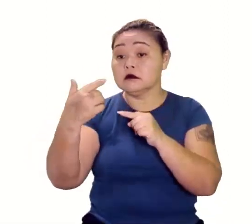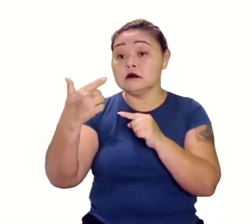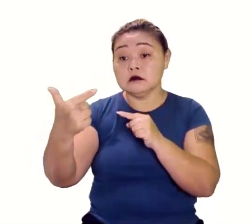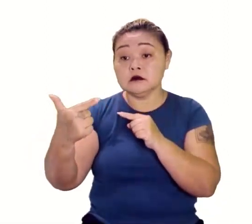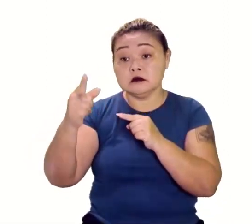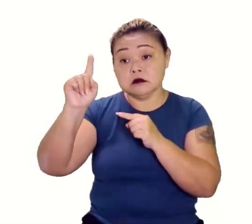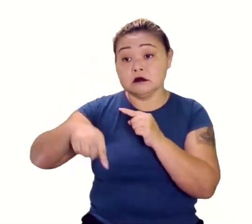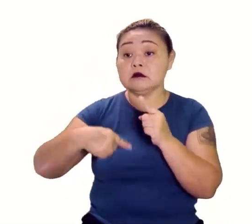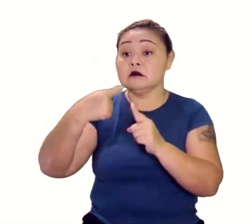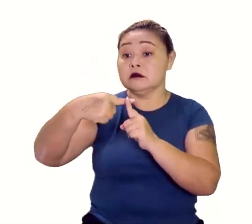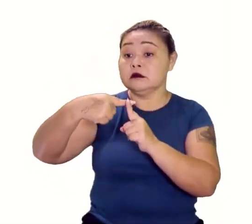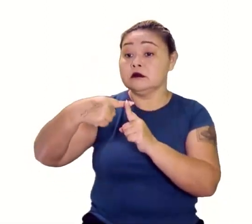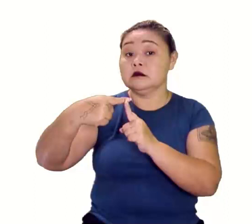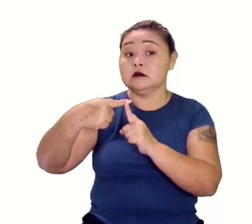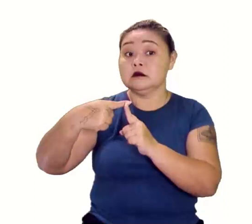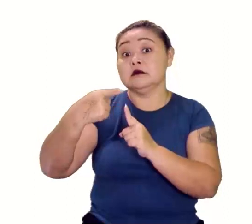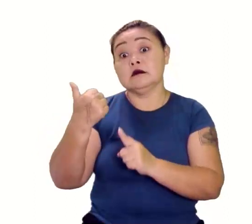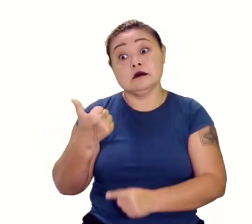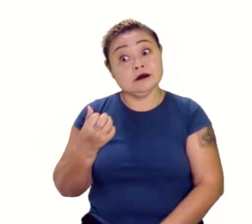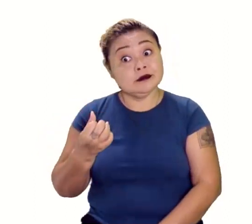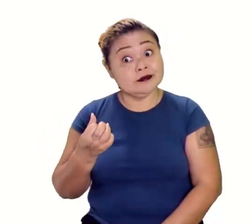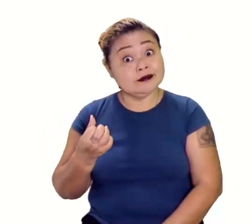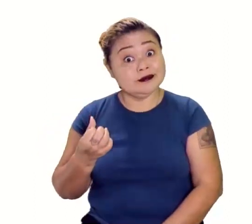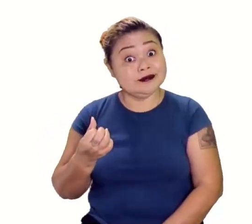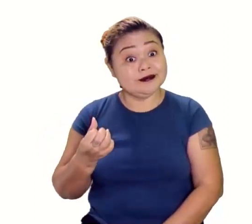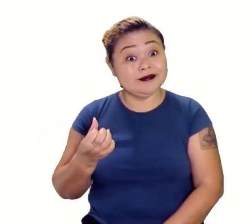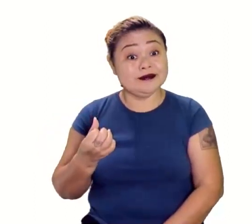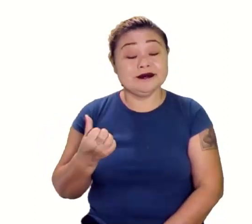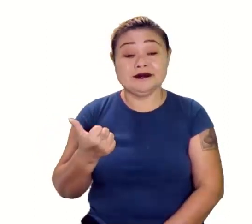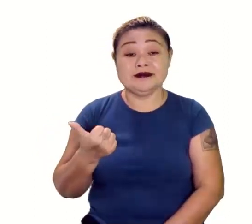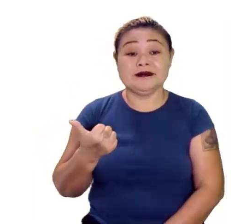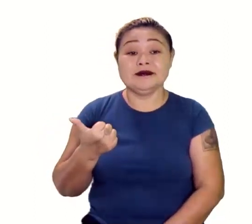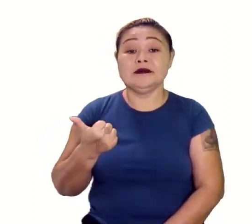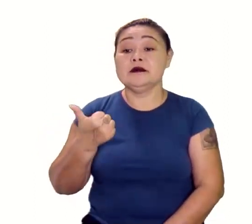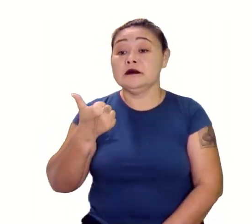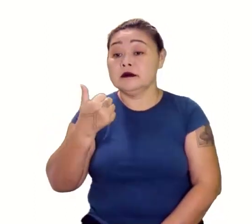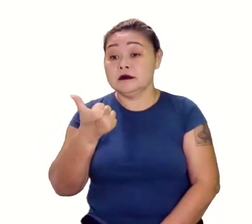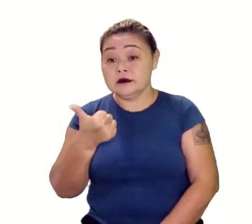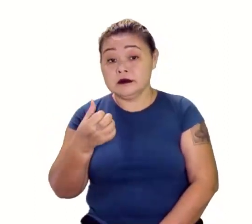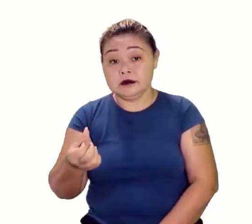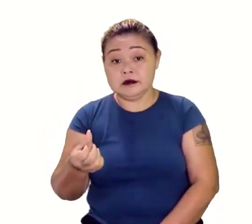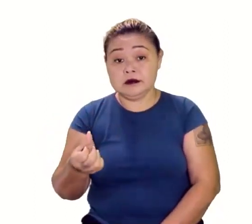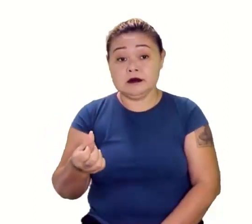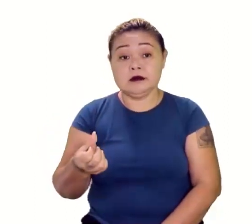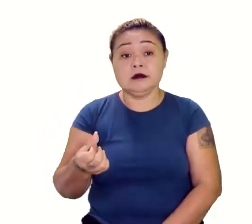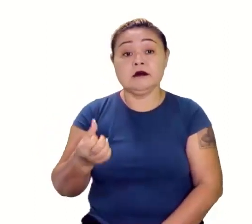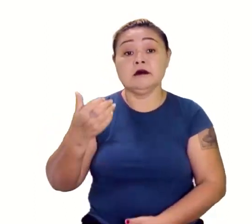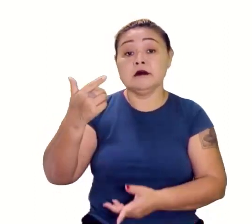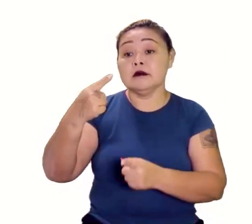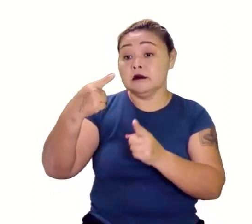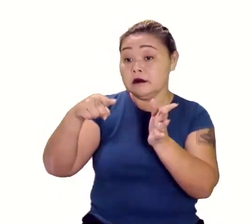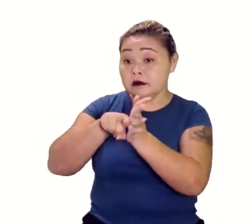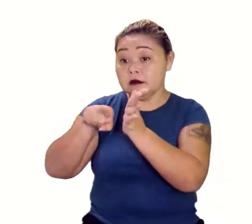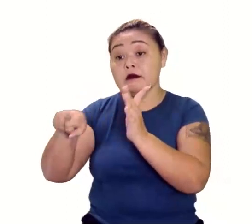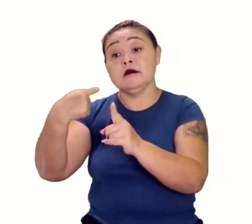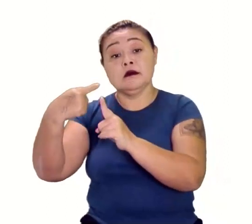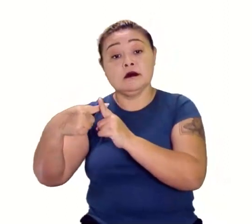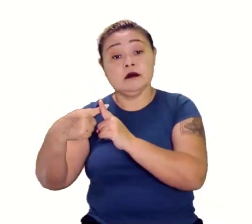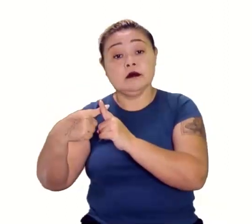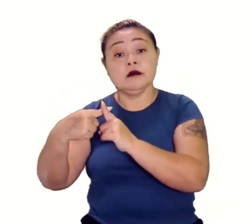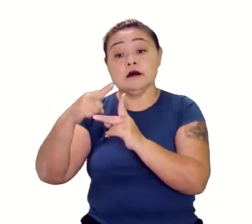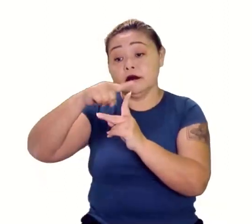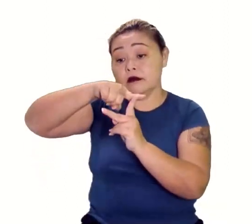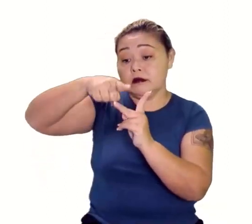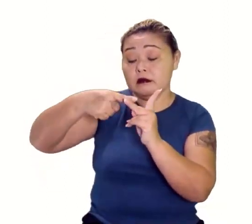Mais 64. 16, né? Mais 16. 64. 4 vezes 4, 16. Menos com menos, mais. E